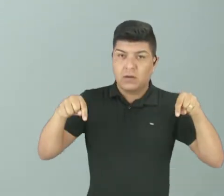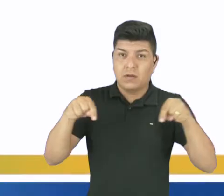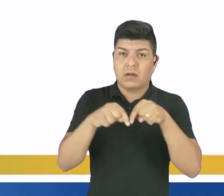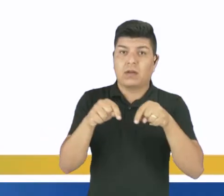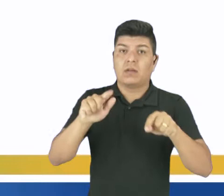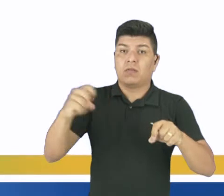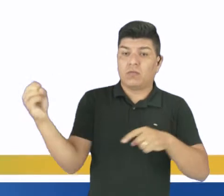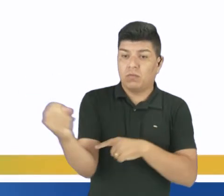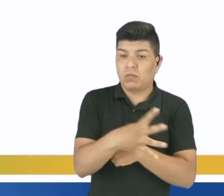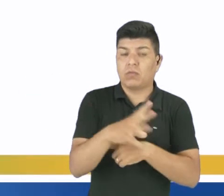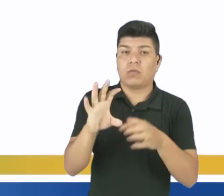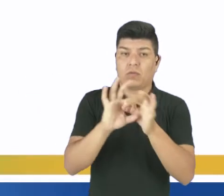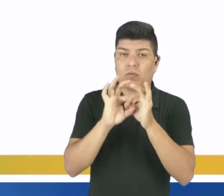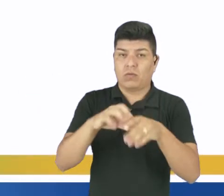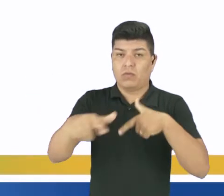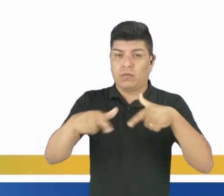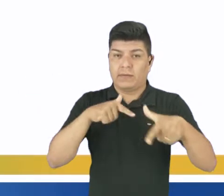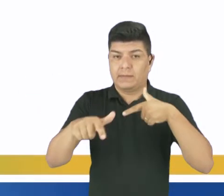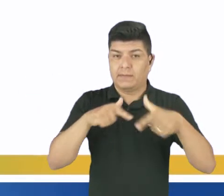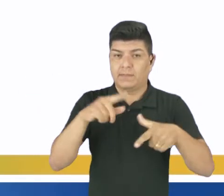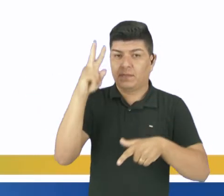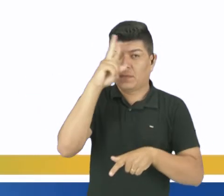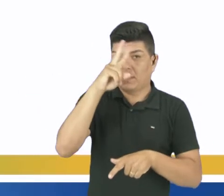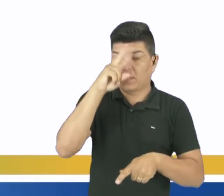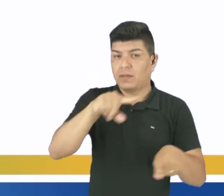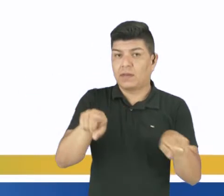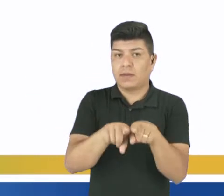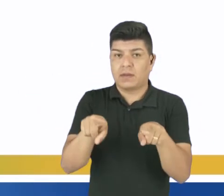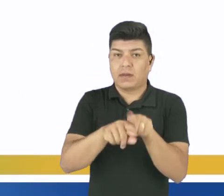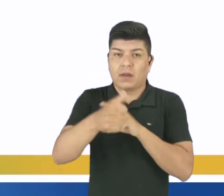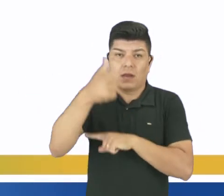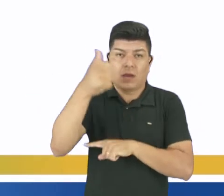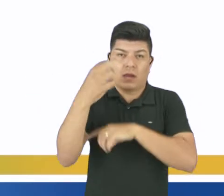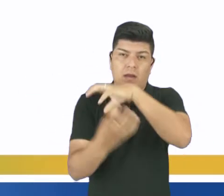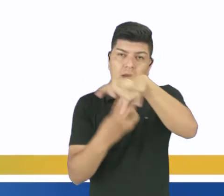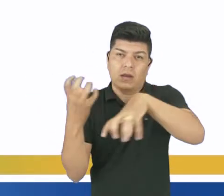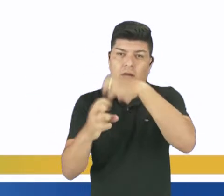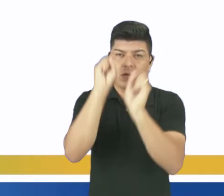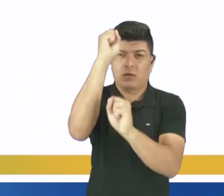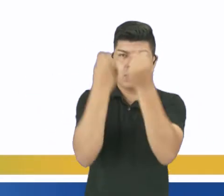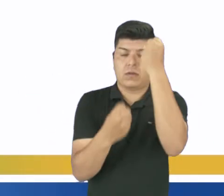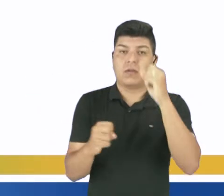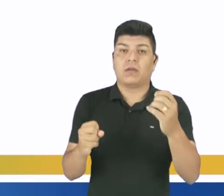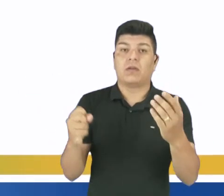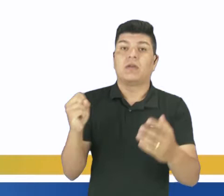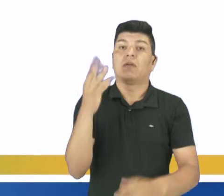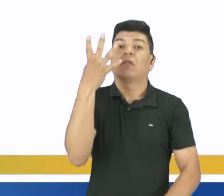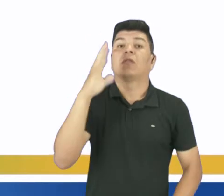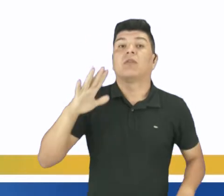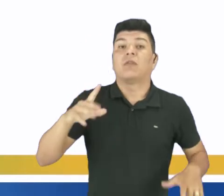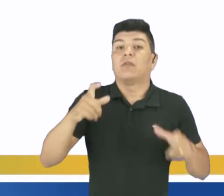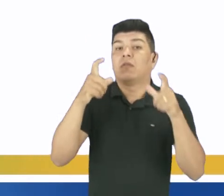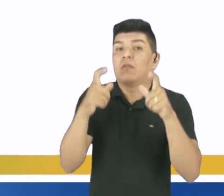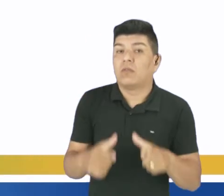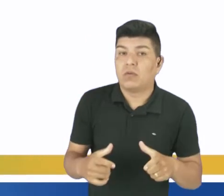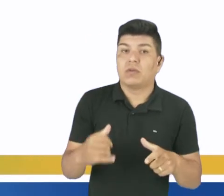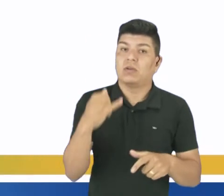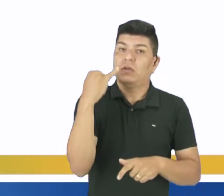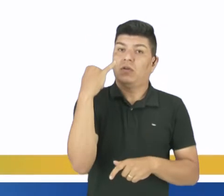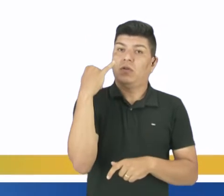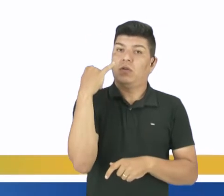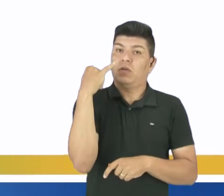isso, novas relações de trabalho. E lembrando que a primeira Revolução Industrial aconteceu na